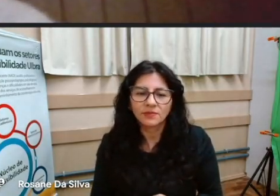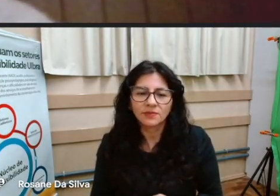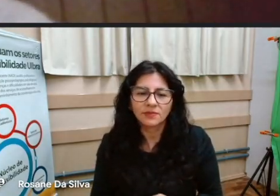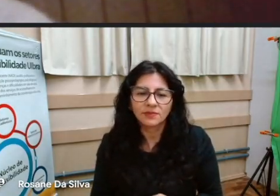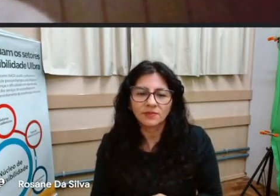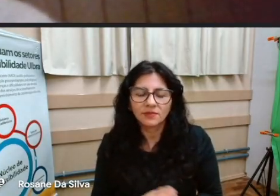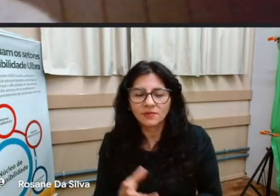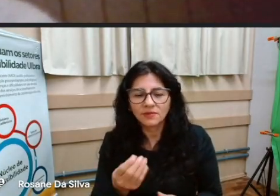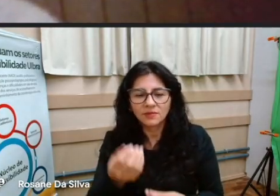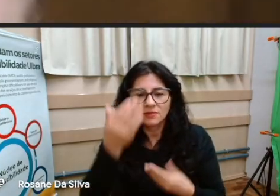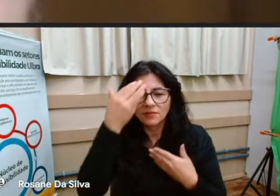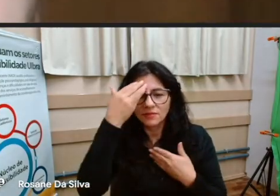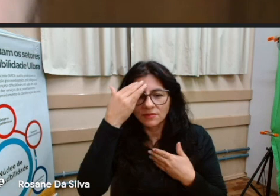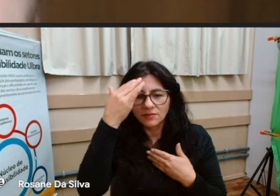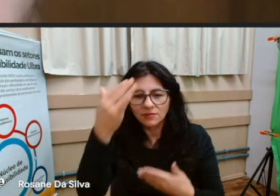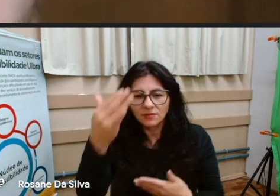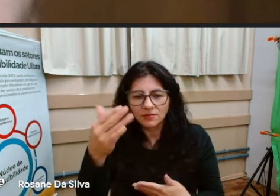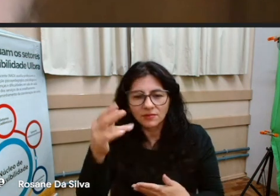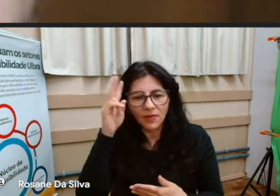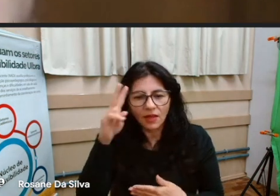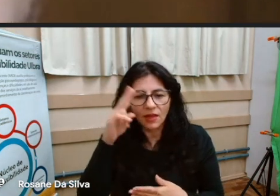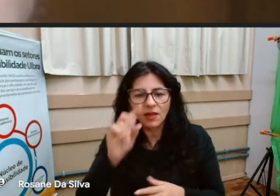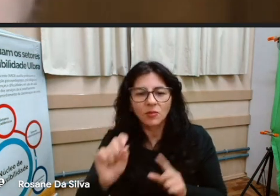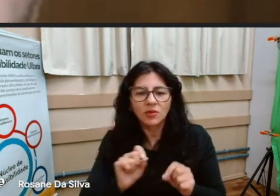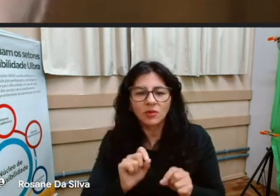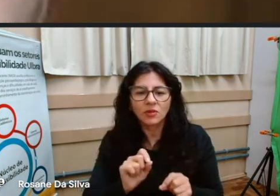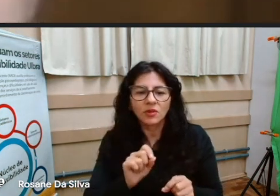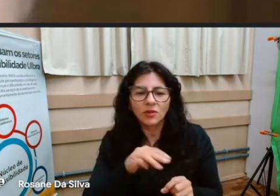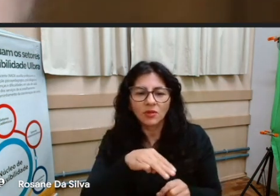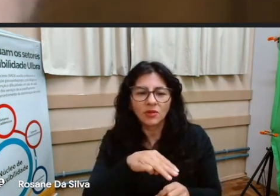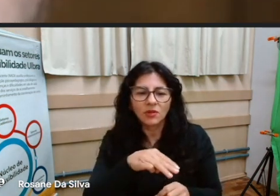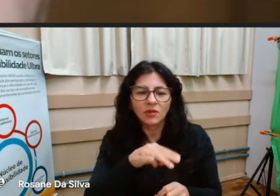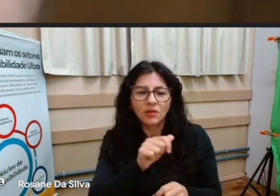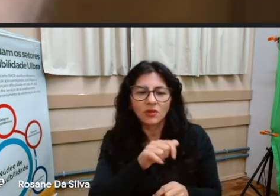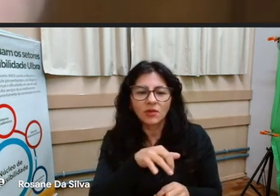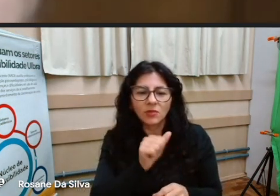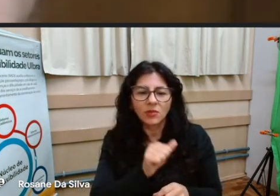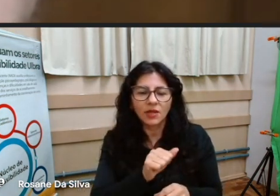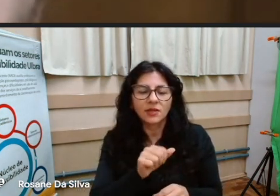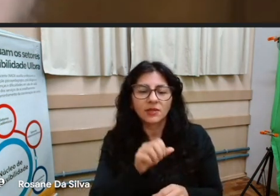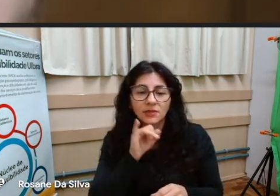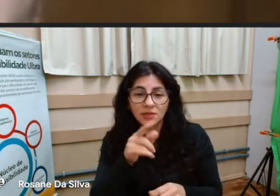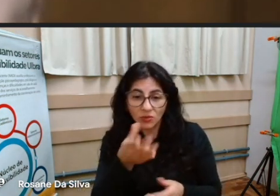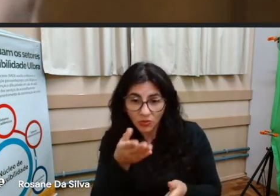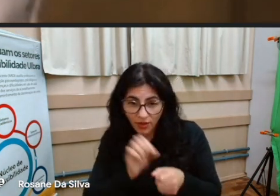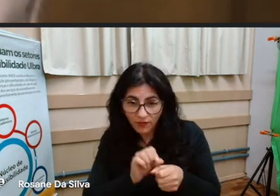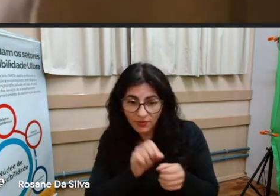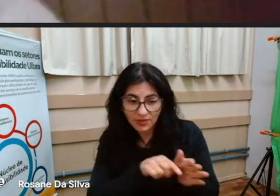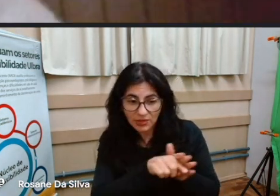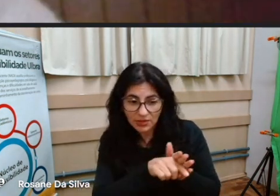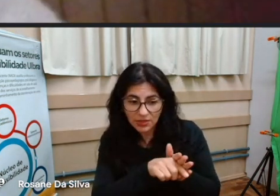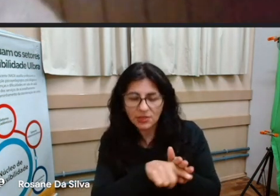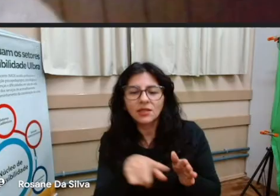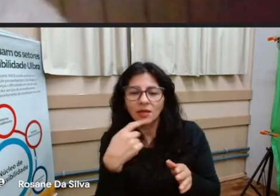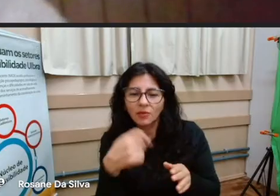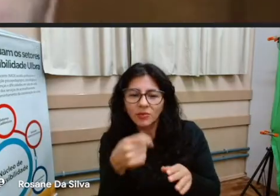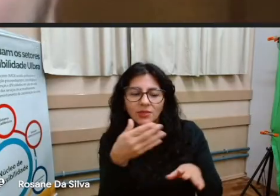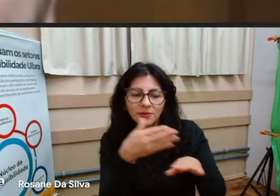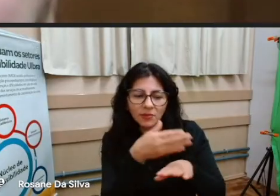então muito obrigado Só lembrando mar se quiser fazer pesquisa tem que entrar no tiktok agora